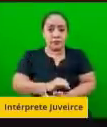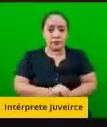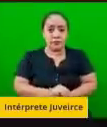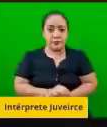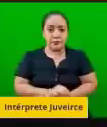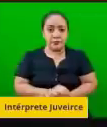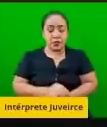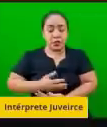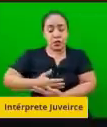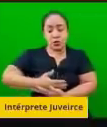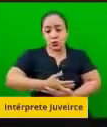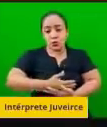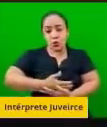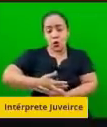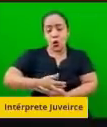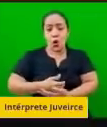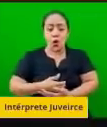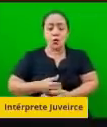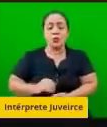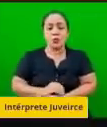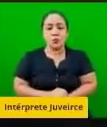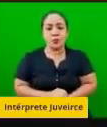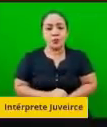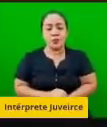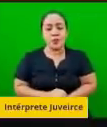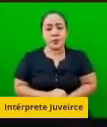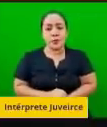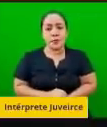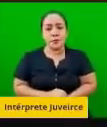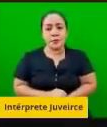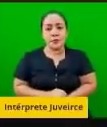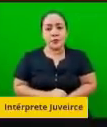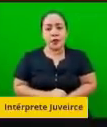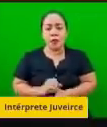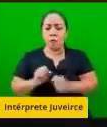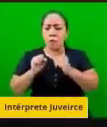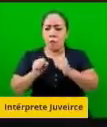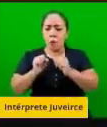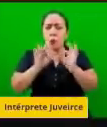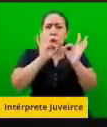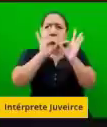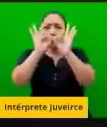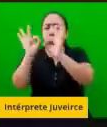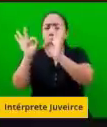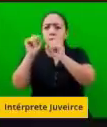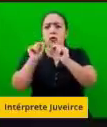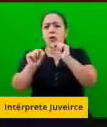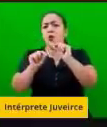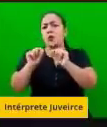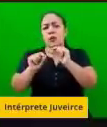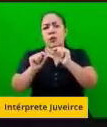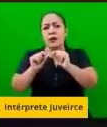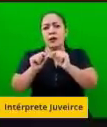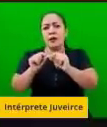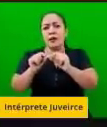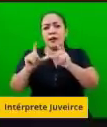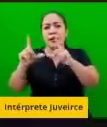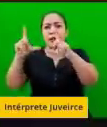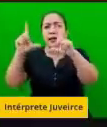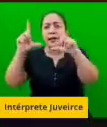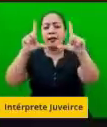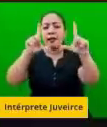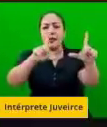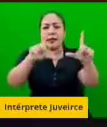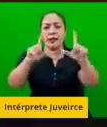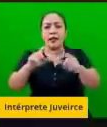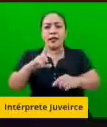bebê. A gente pode observar nesse quadro que ele tem várias composições, poderíamos